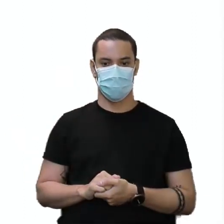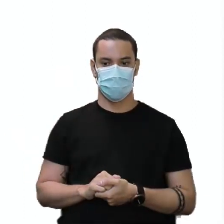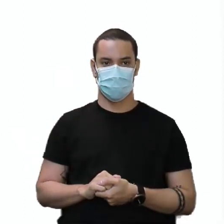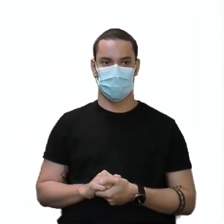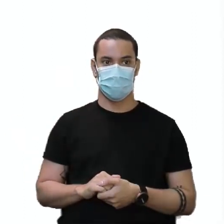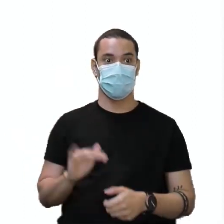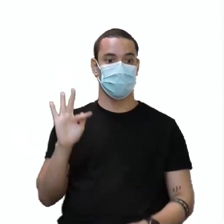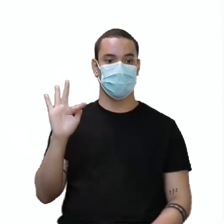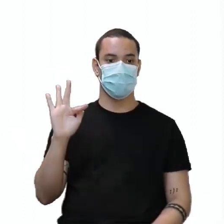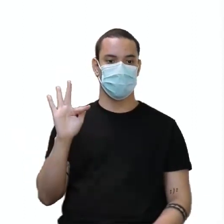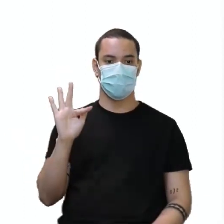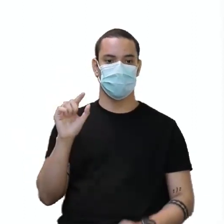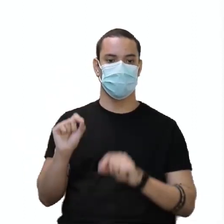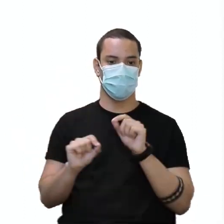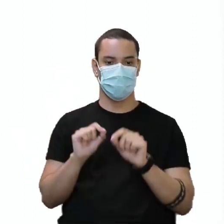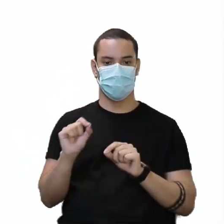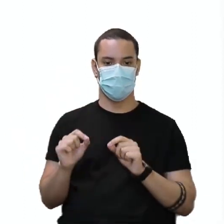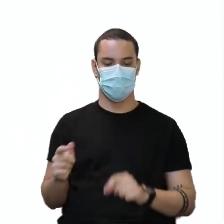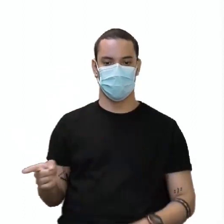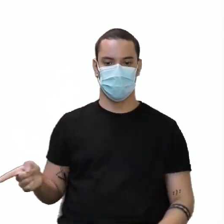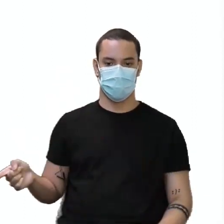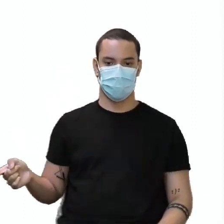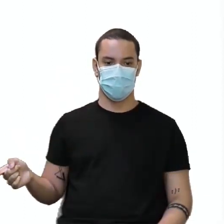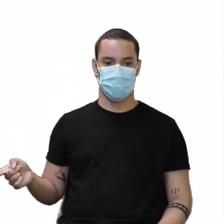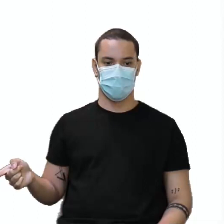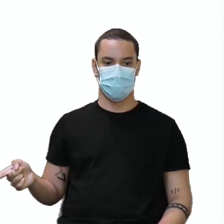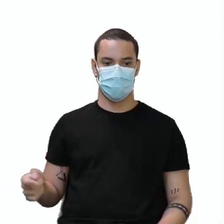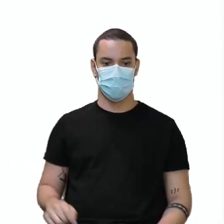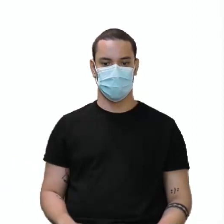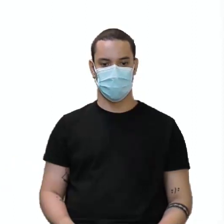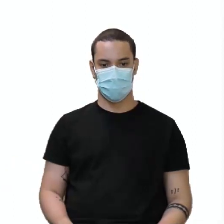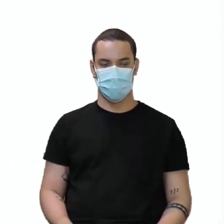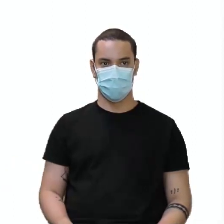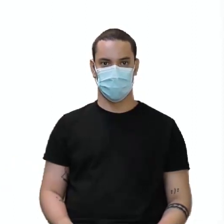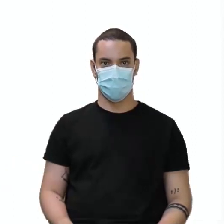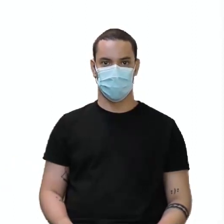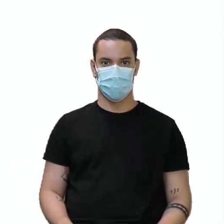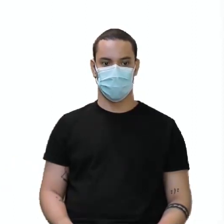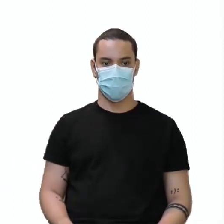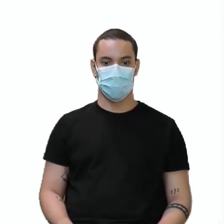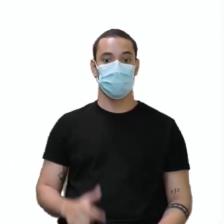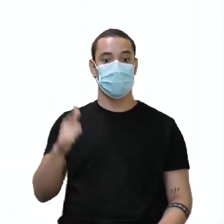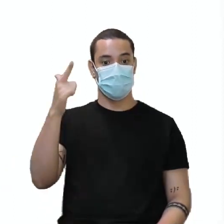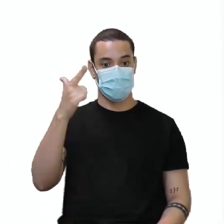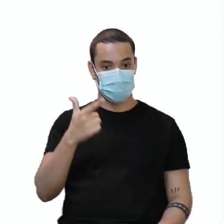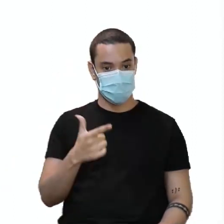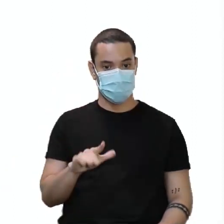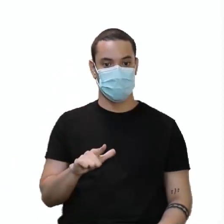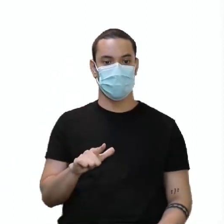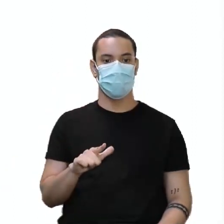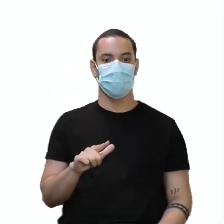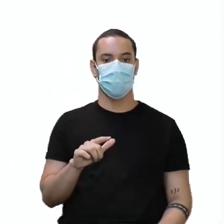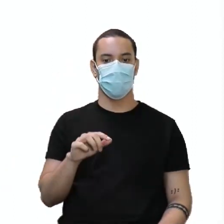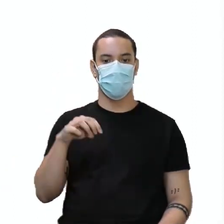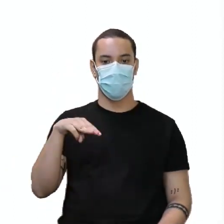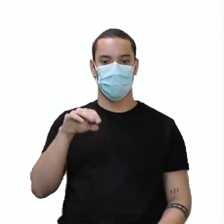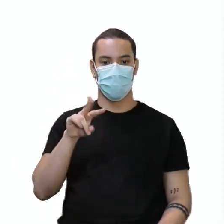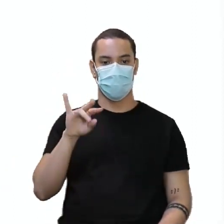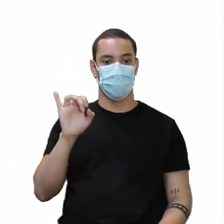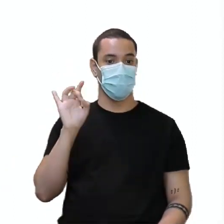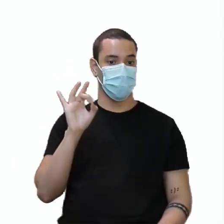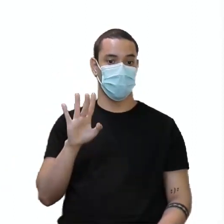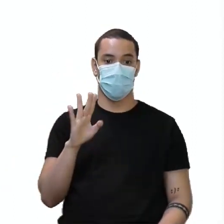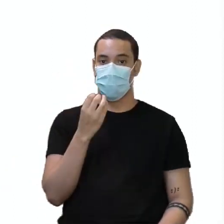na F? There was a really, really good or well movie, wasn't it? De novo, a palavra move, então só pode ser